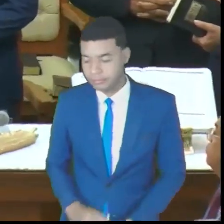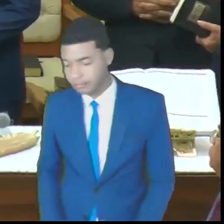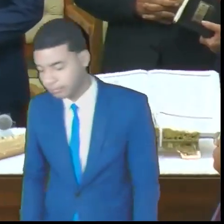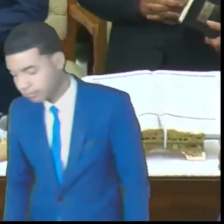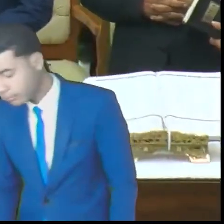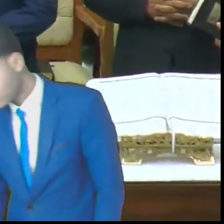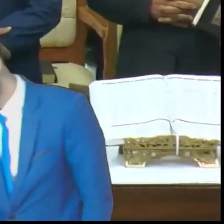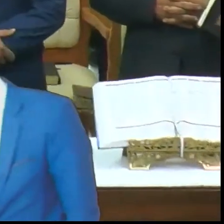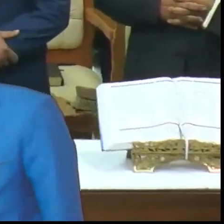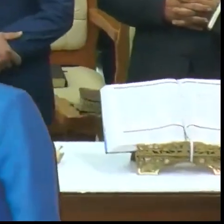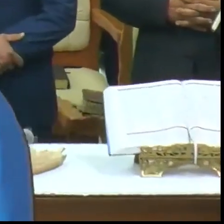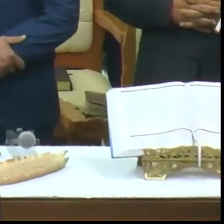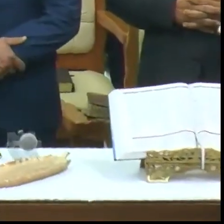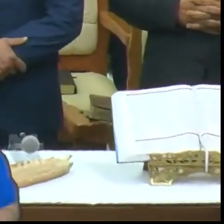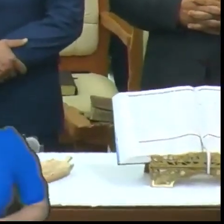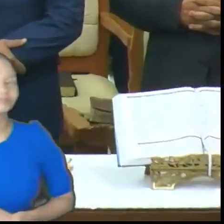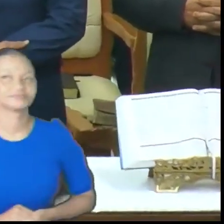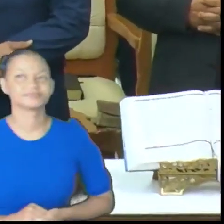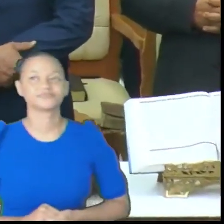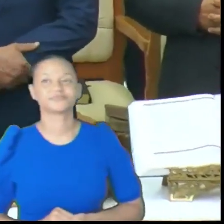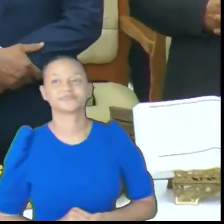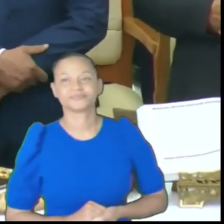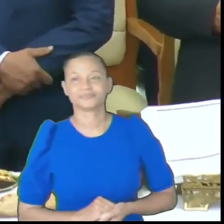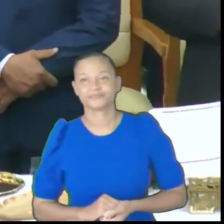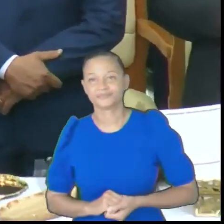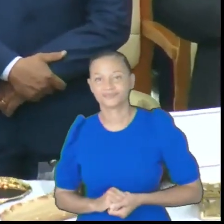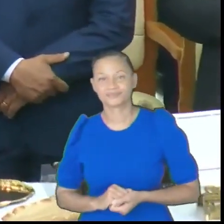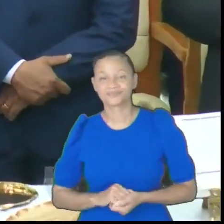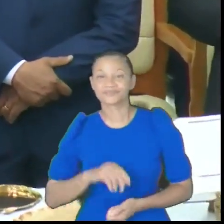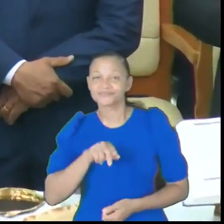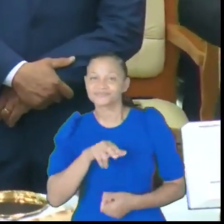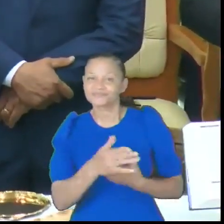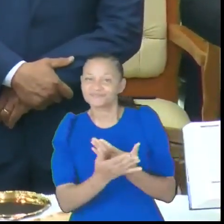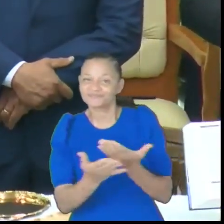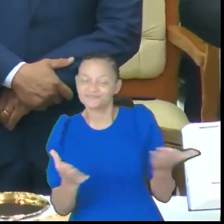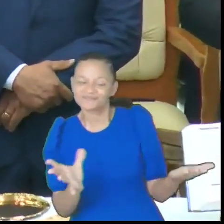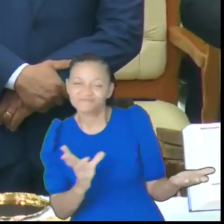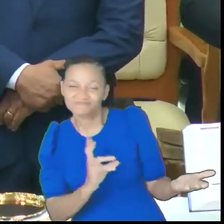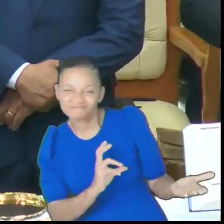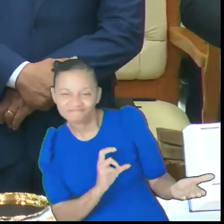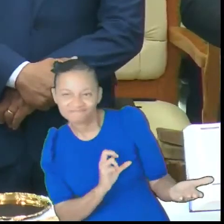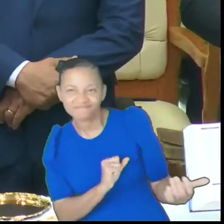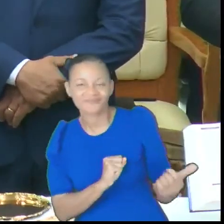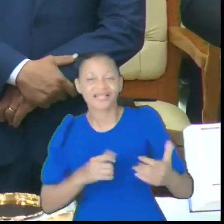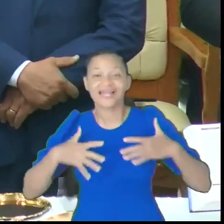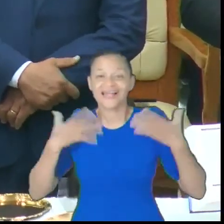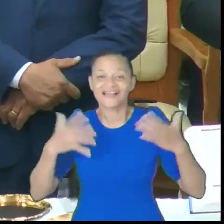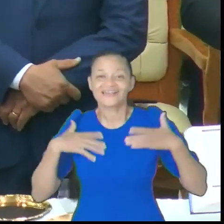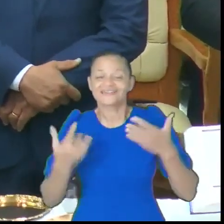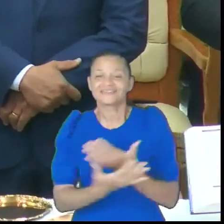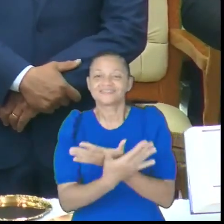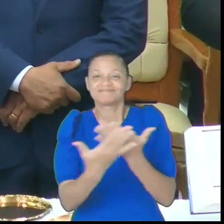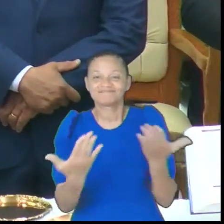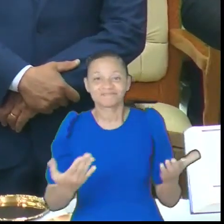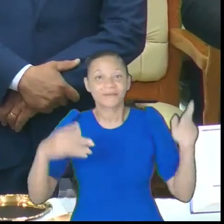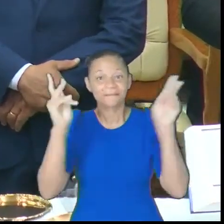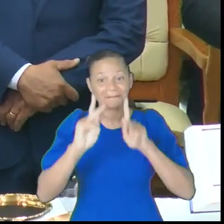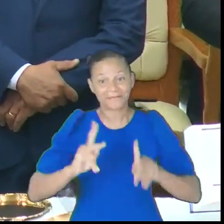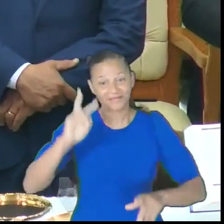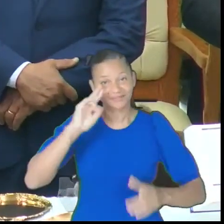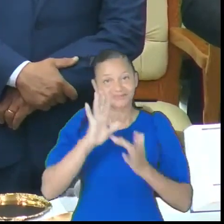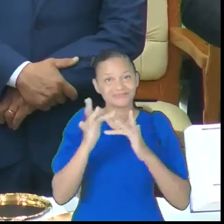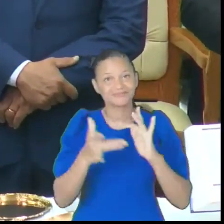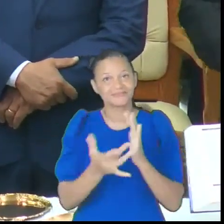Queridos e amados irmãos, é com muita alegria que eu quero cumprimentar todos com a paz do Senhor Jesus. Amém.